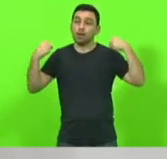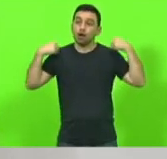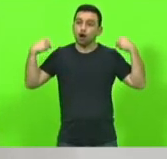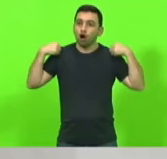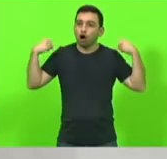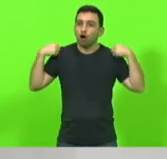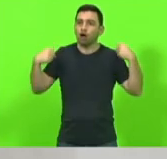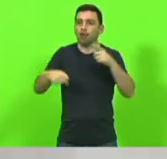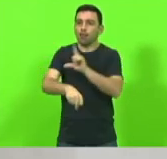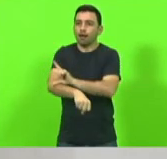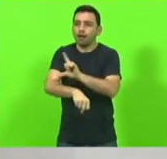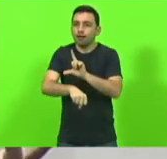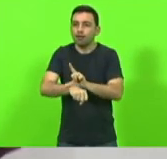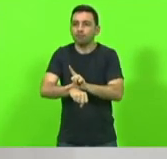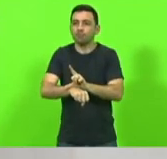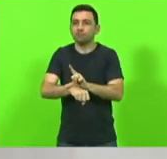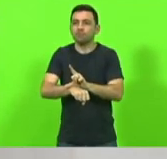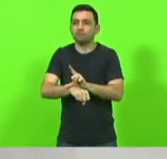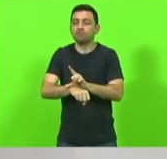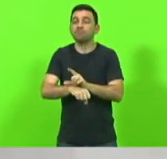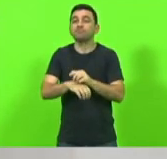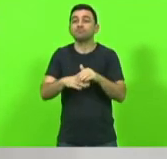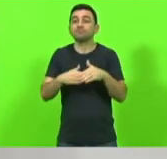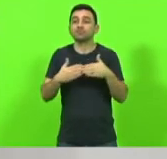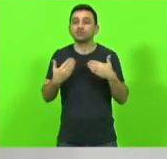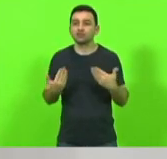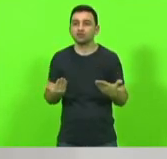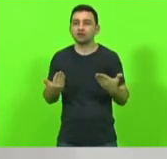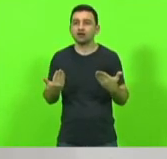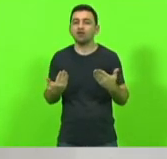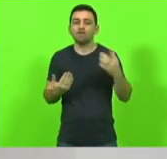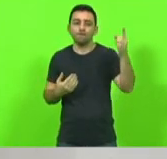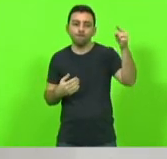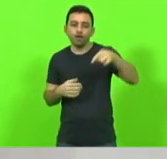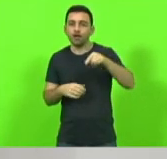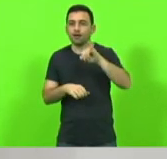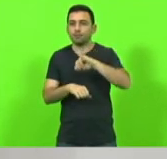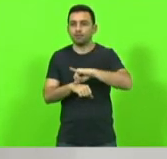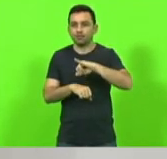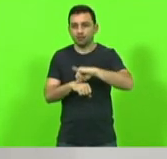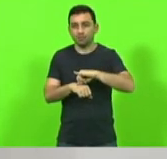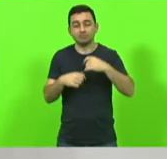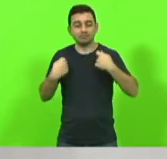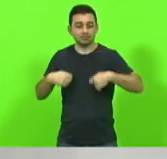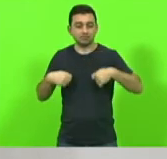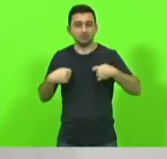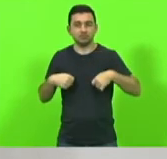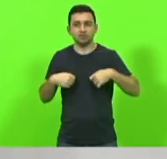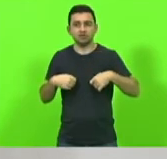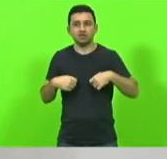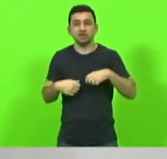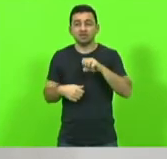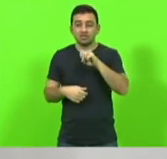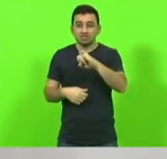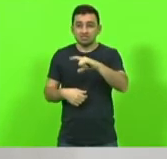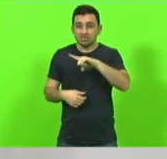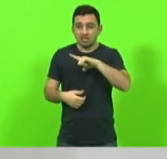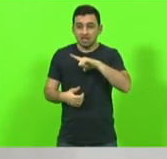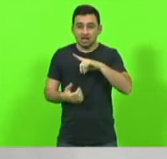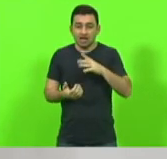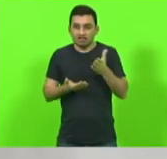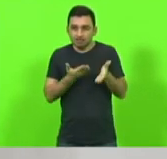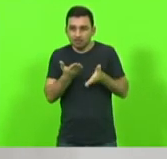Lages, e que daí tem que vir para a capital. Então, quando tem esse atendimento,